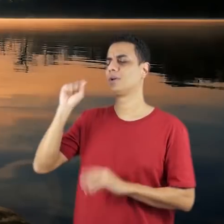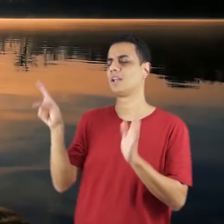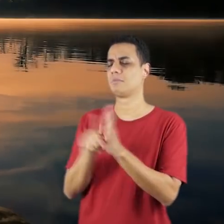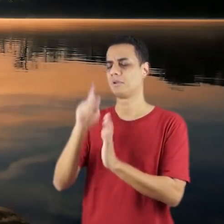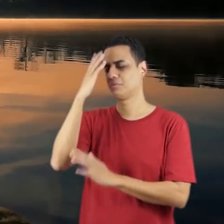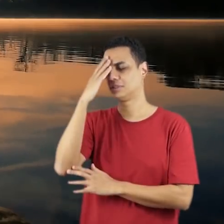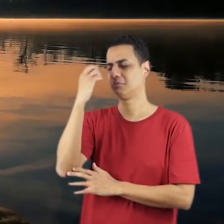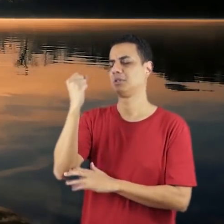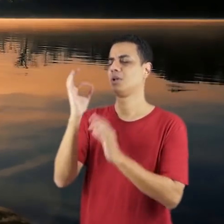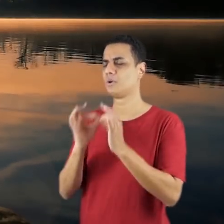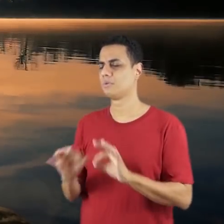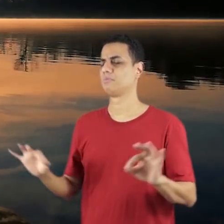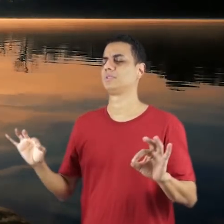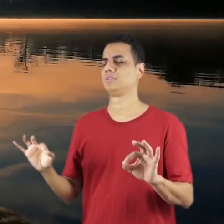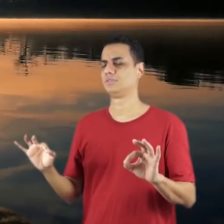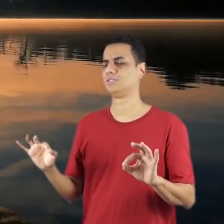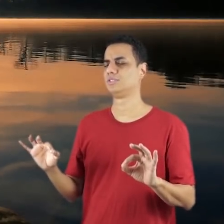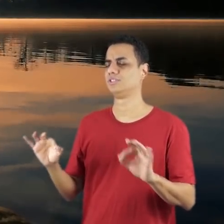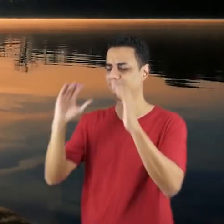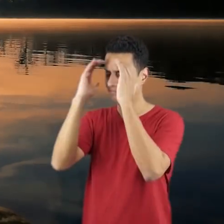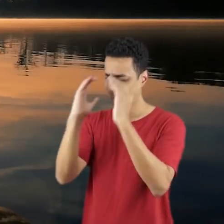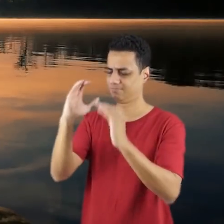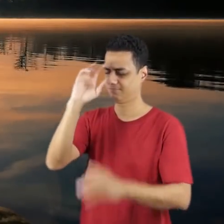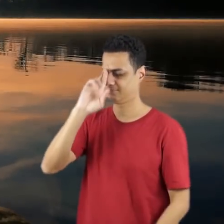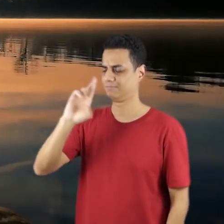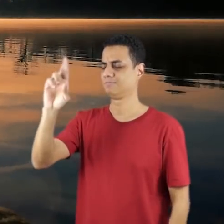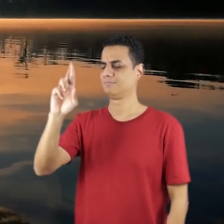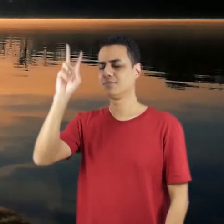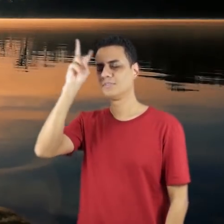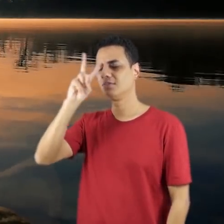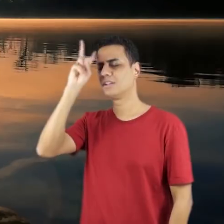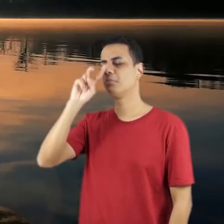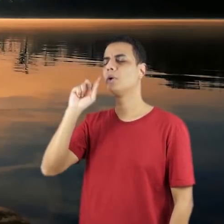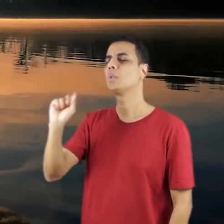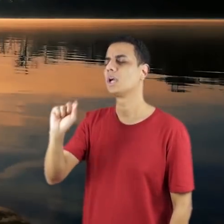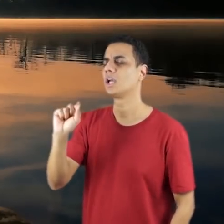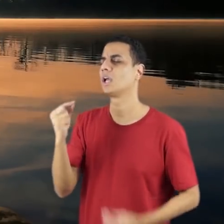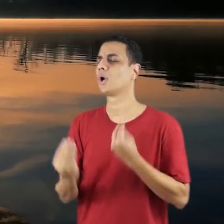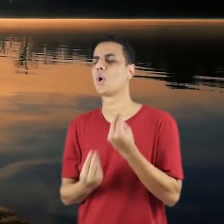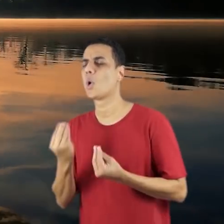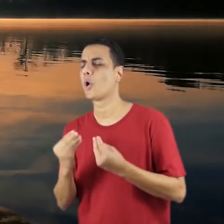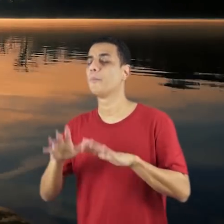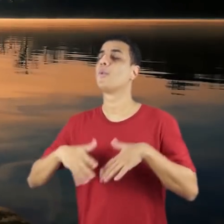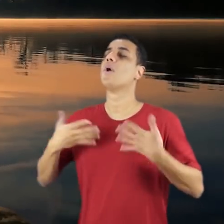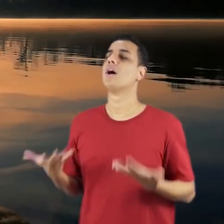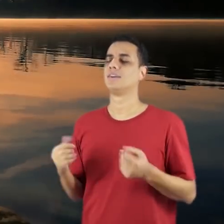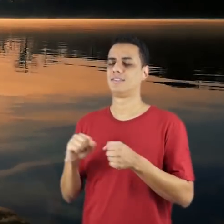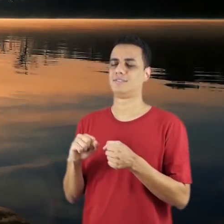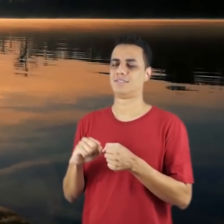humilde, em temor a ti, e para que eu lembre sempre o que, como e quando agir para a tua